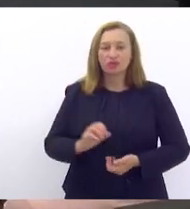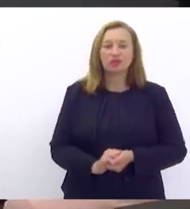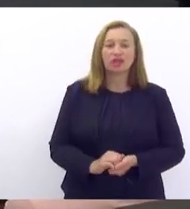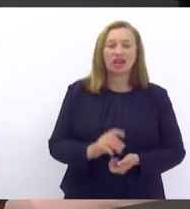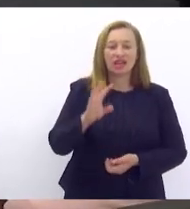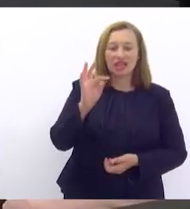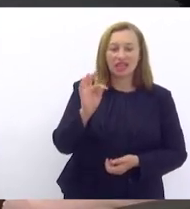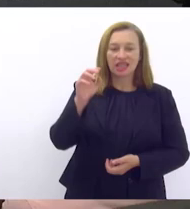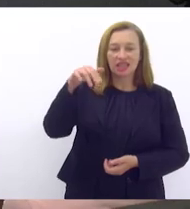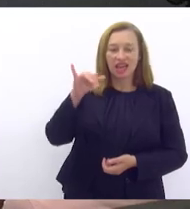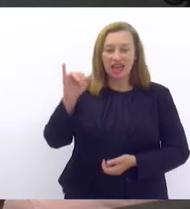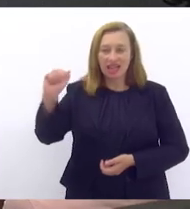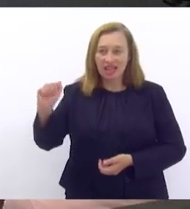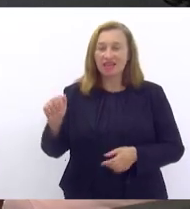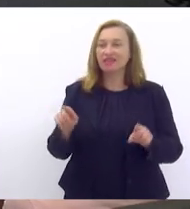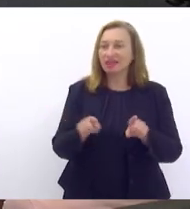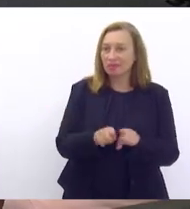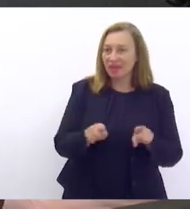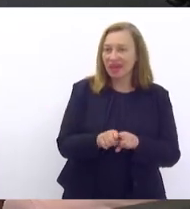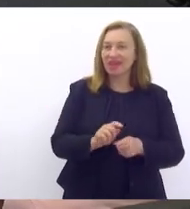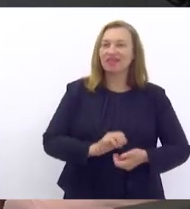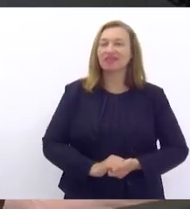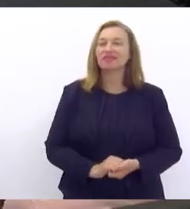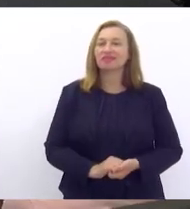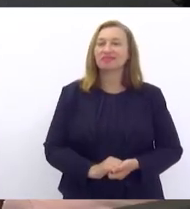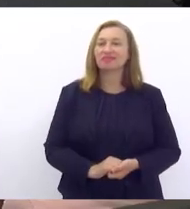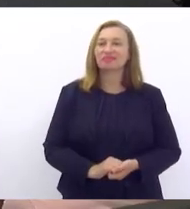Tânia Simões, também.